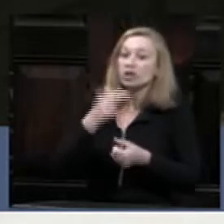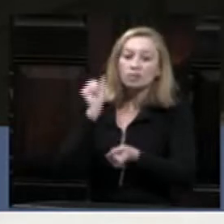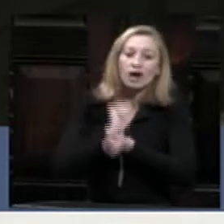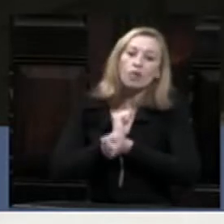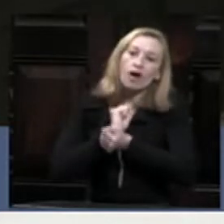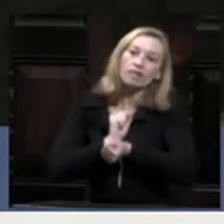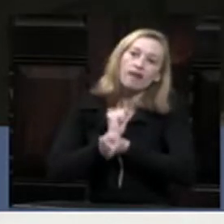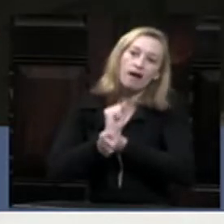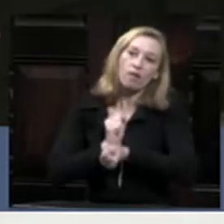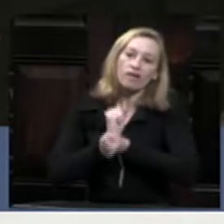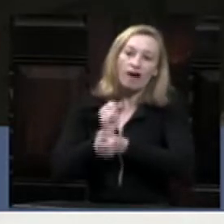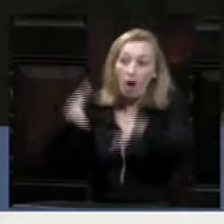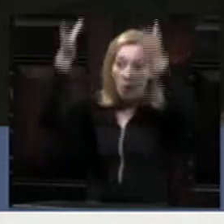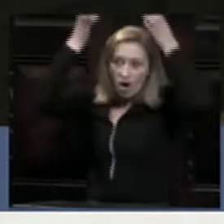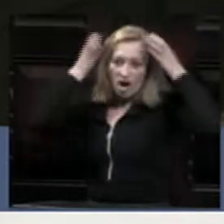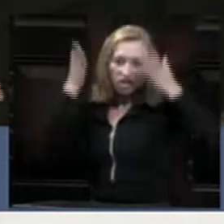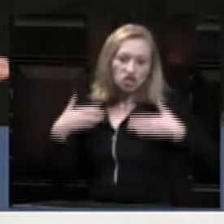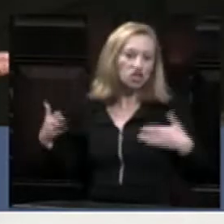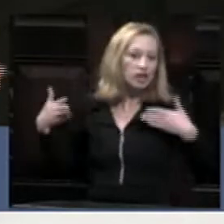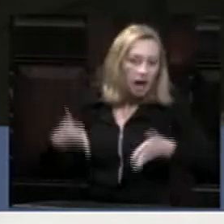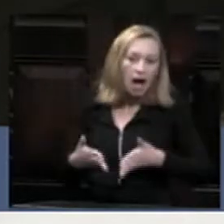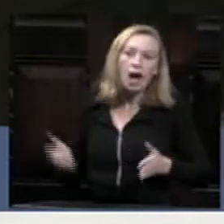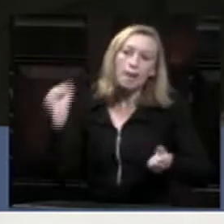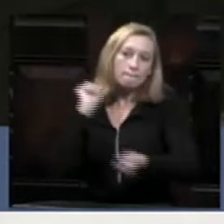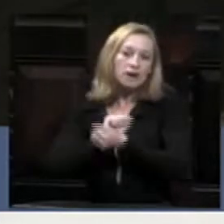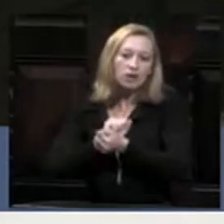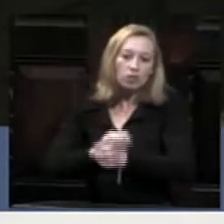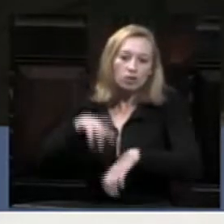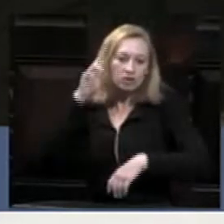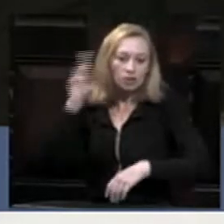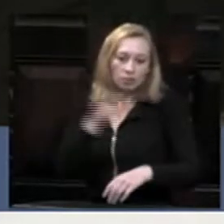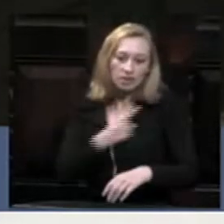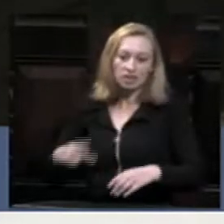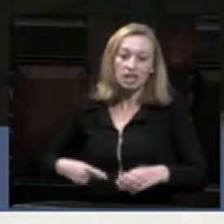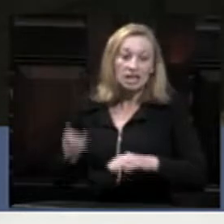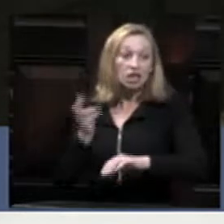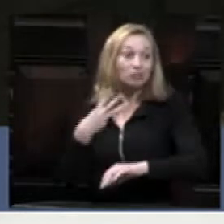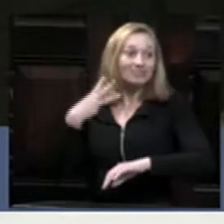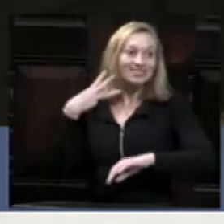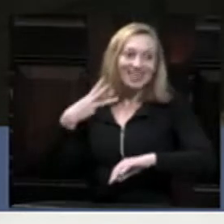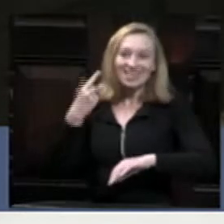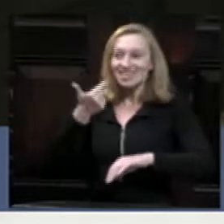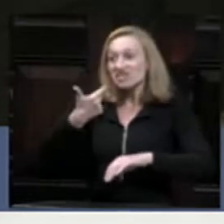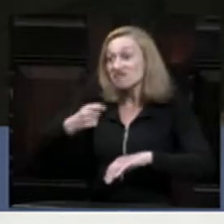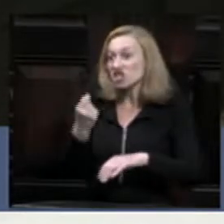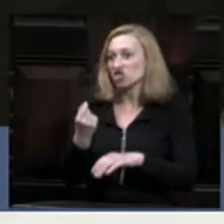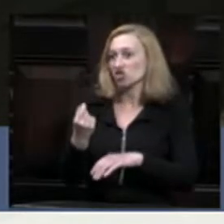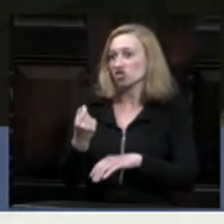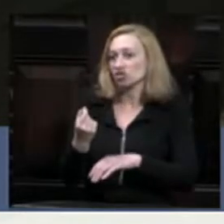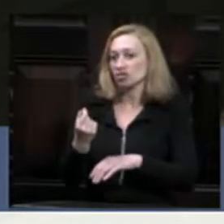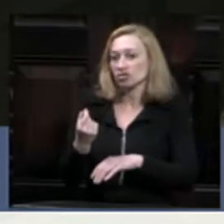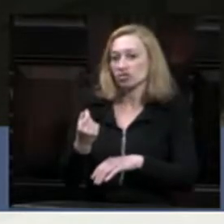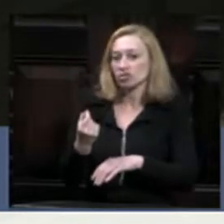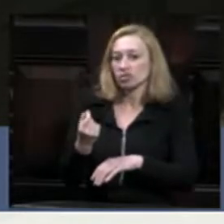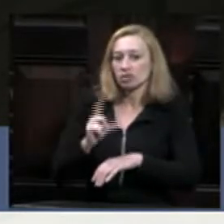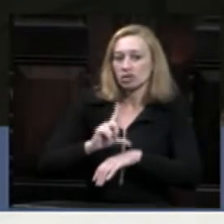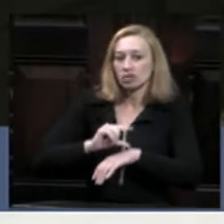rei chegar, entendeu? Para com isso, presidente. São 3h20.